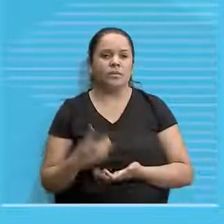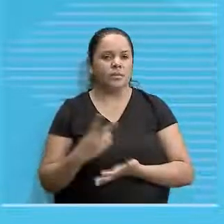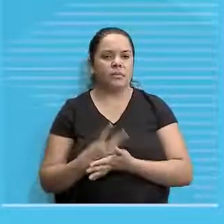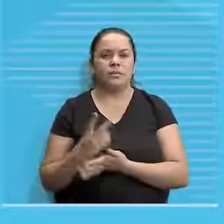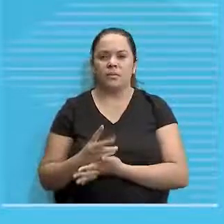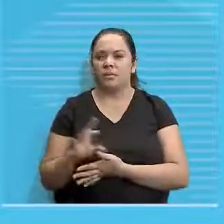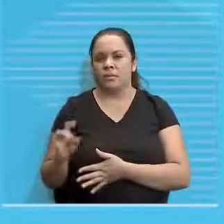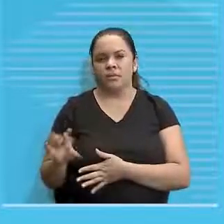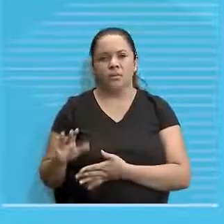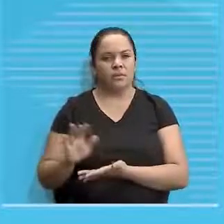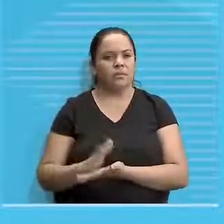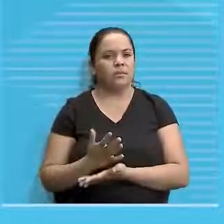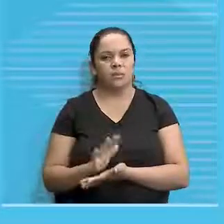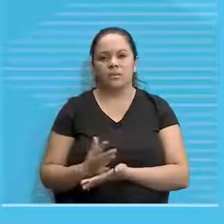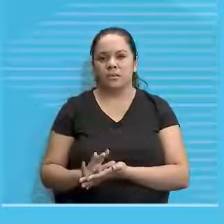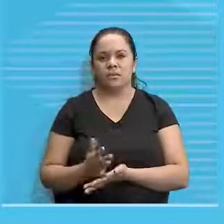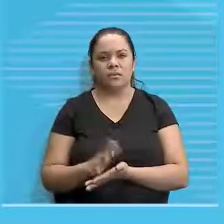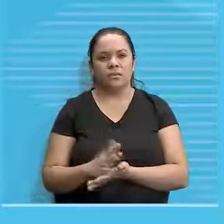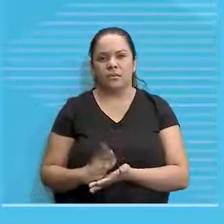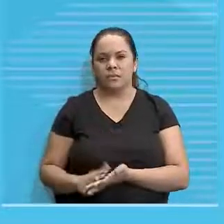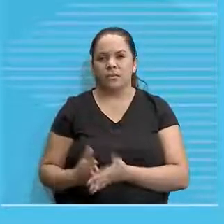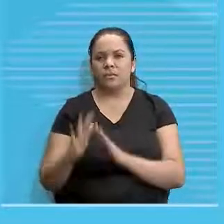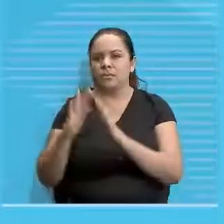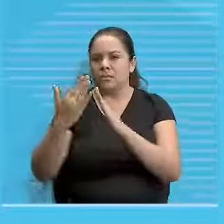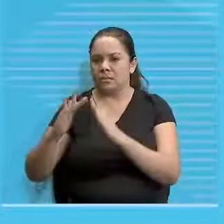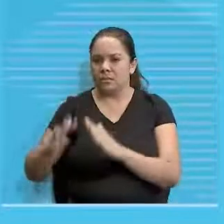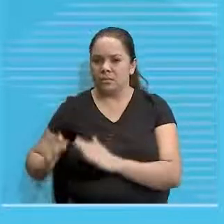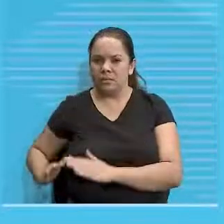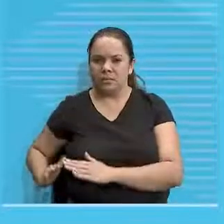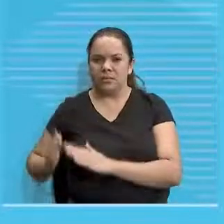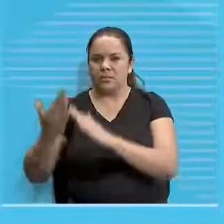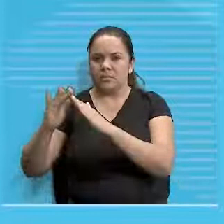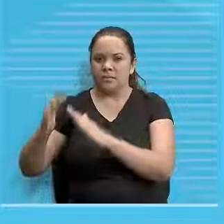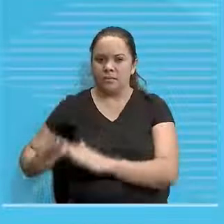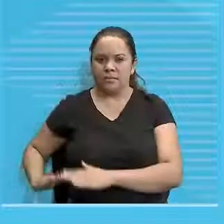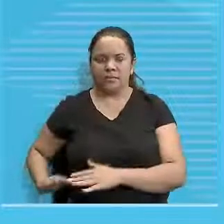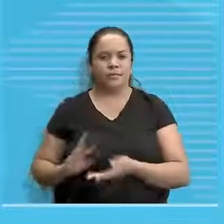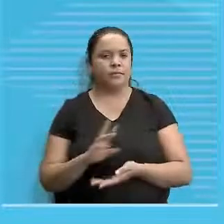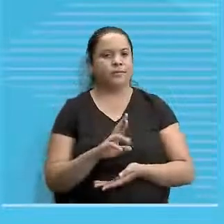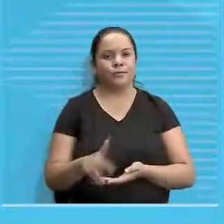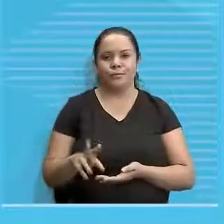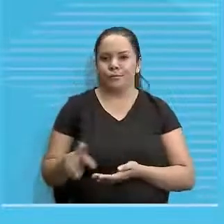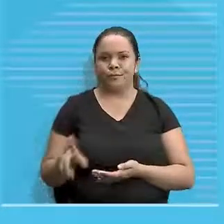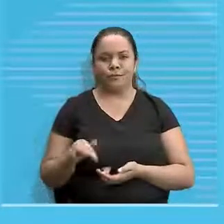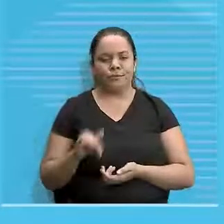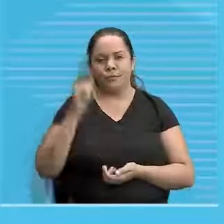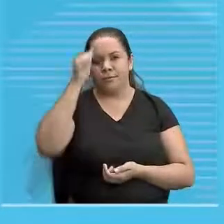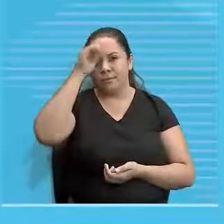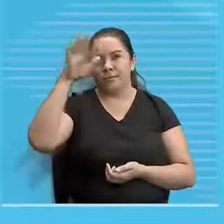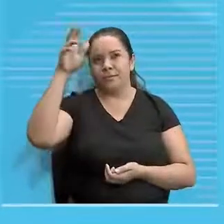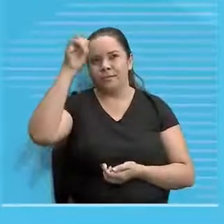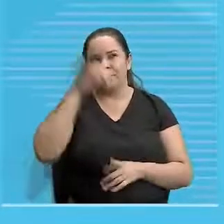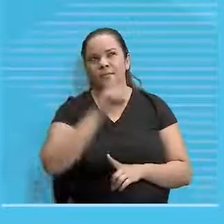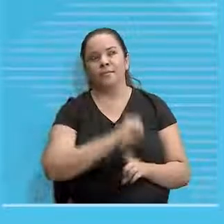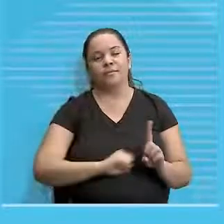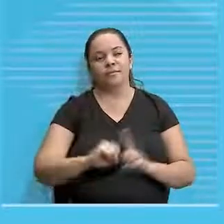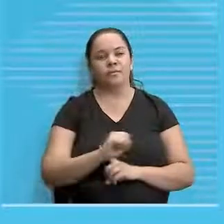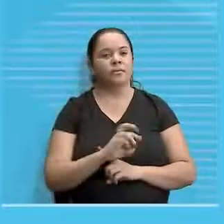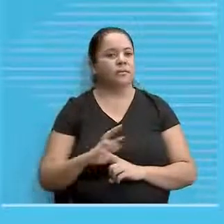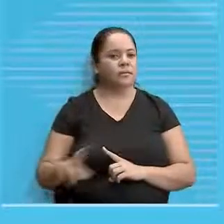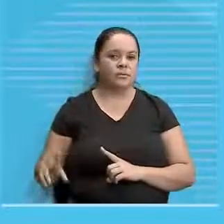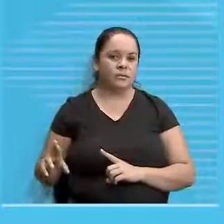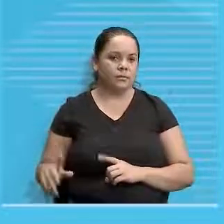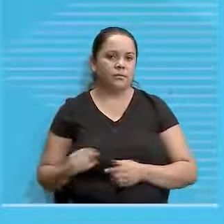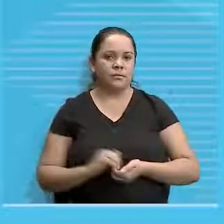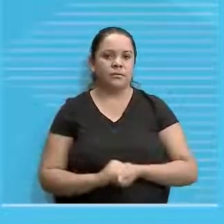se restringir a esse estereótipo que foi, né, que foi ficando no imaginário social, né? Porque